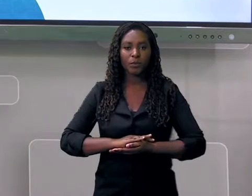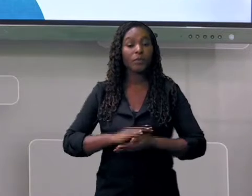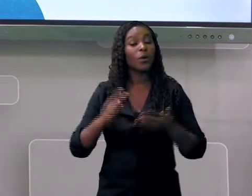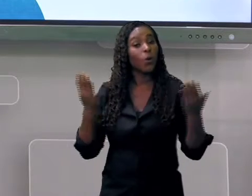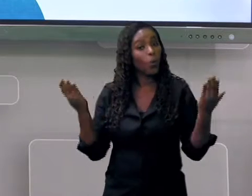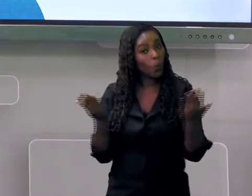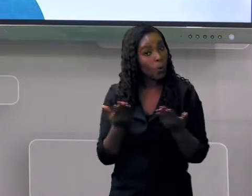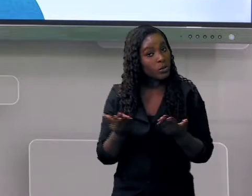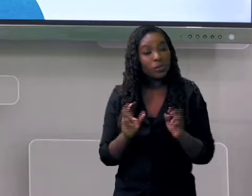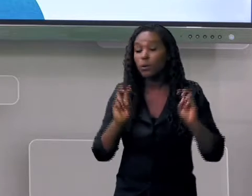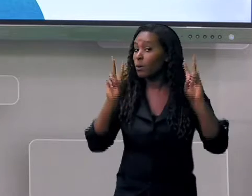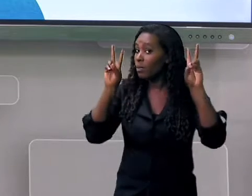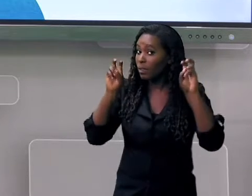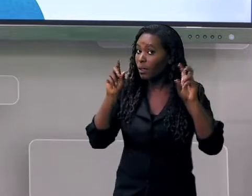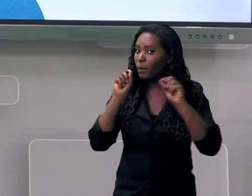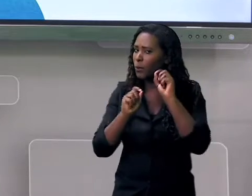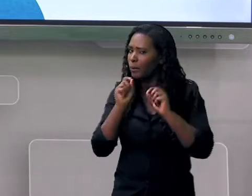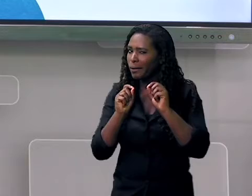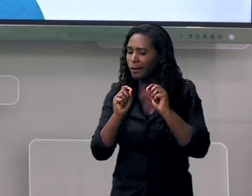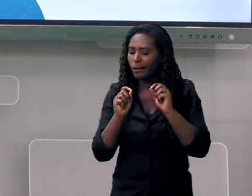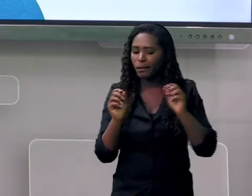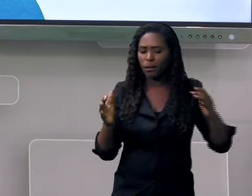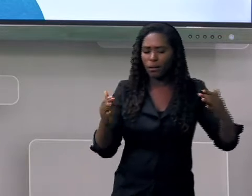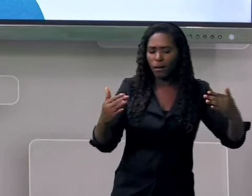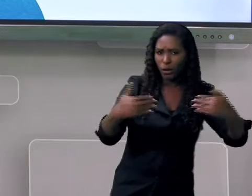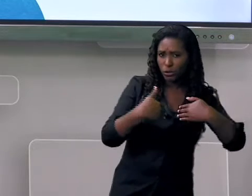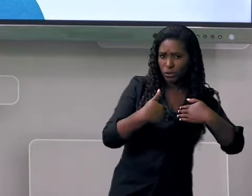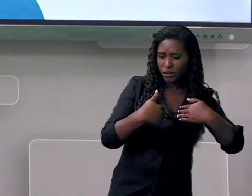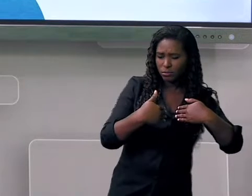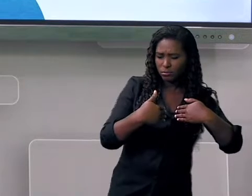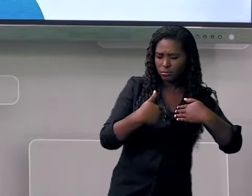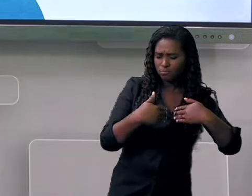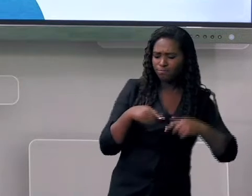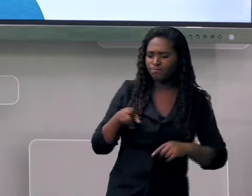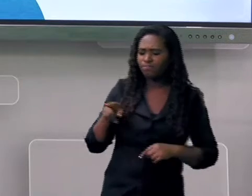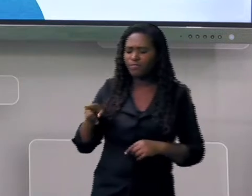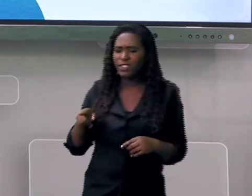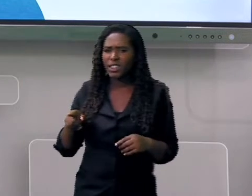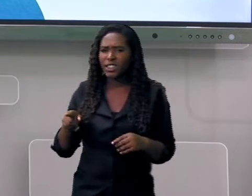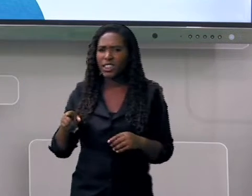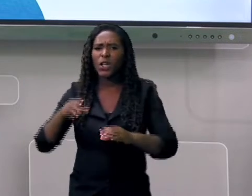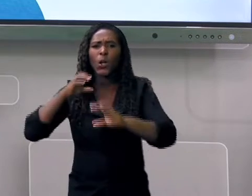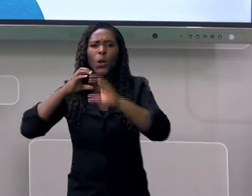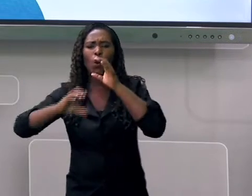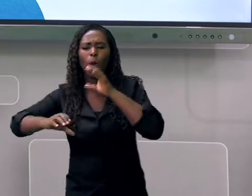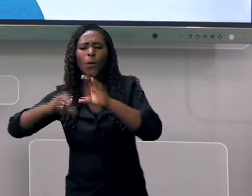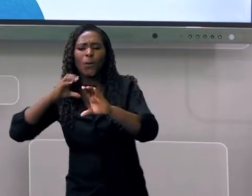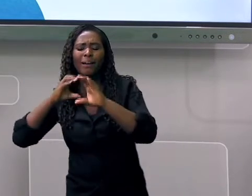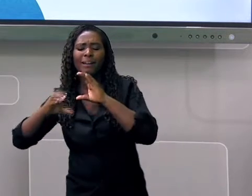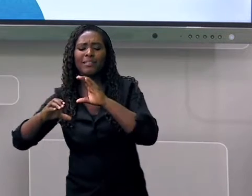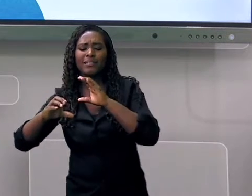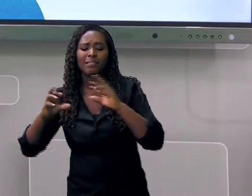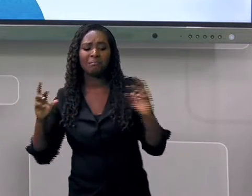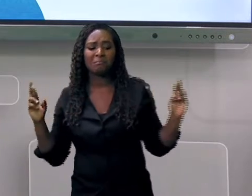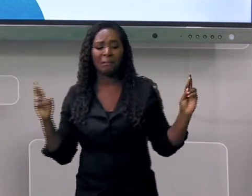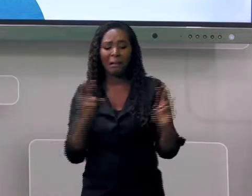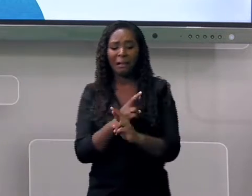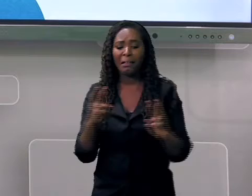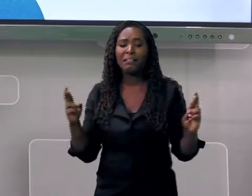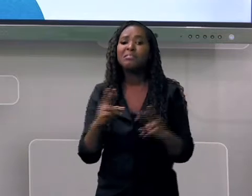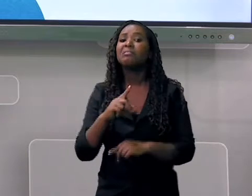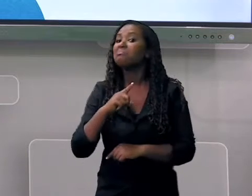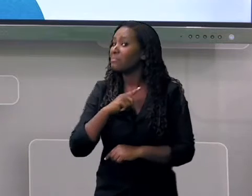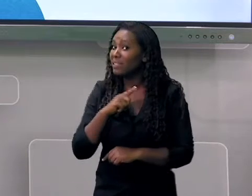Hoje nós vamos falar sobre autismo e a comunicação. Vamos ver o que acontece com o desenvolvimento da fala